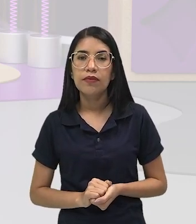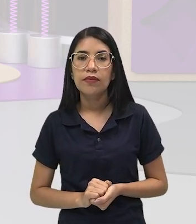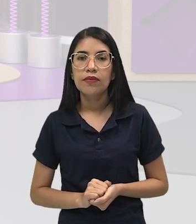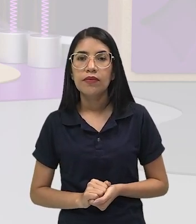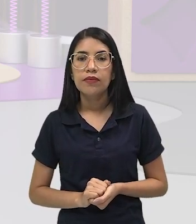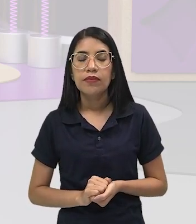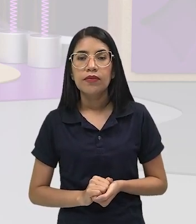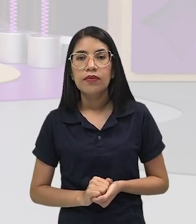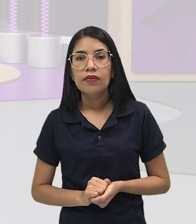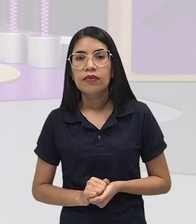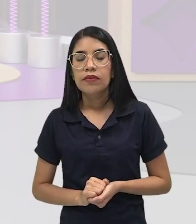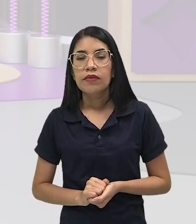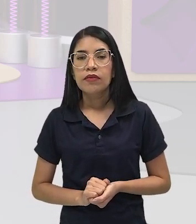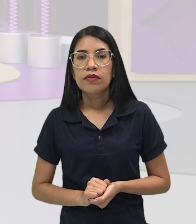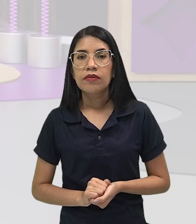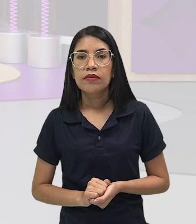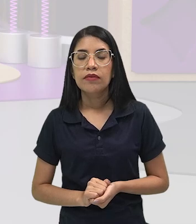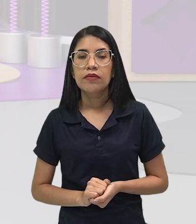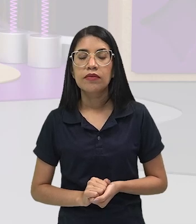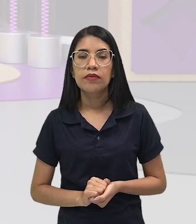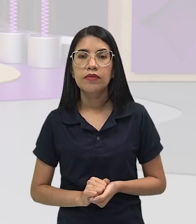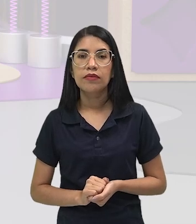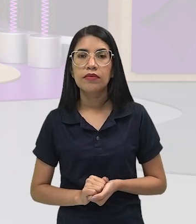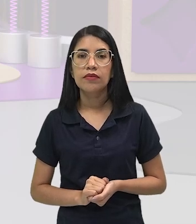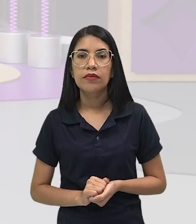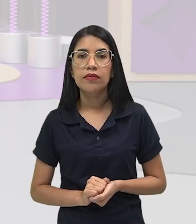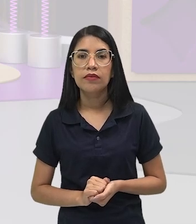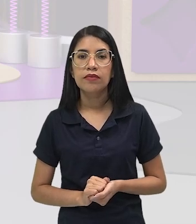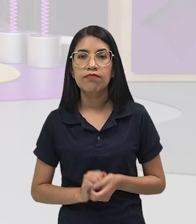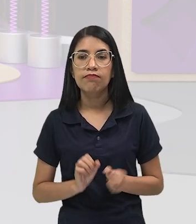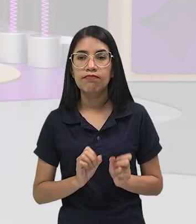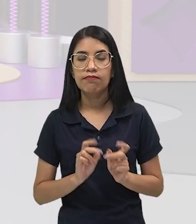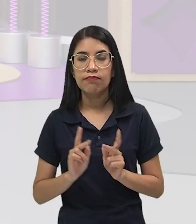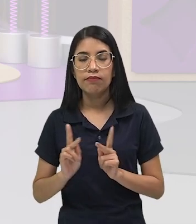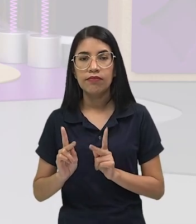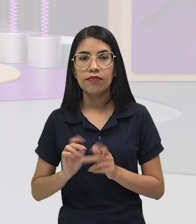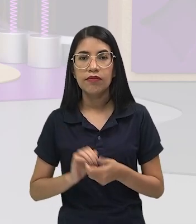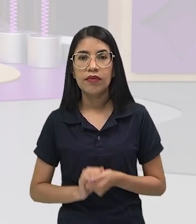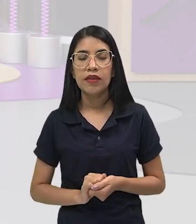de 3, quando ela for inversa. Beleza, meu